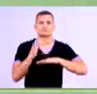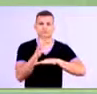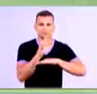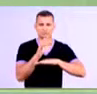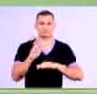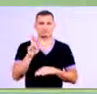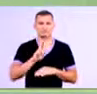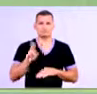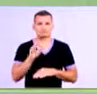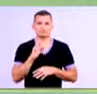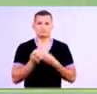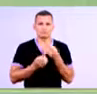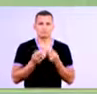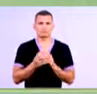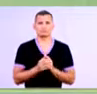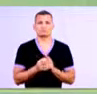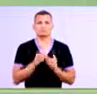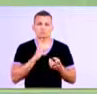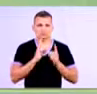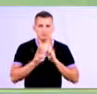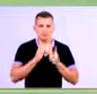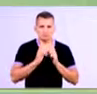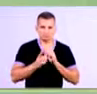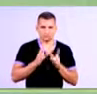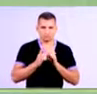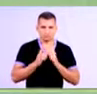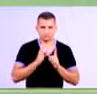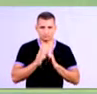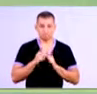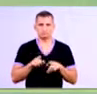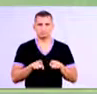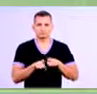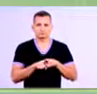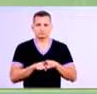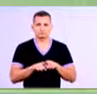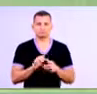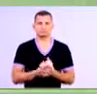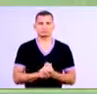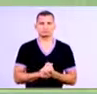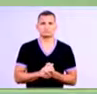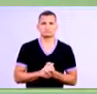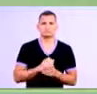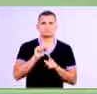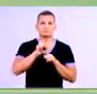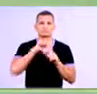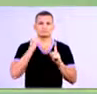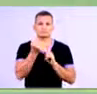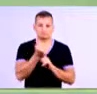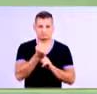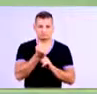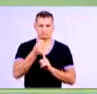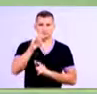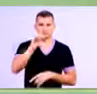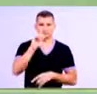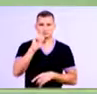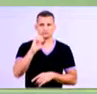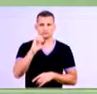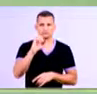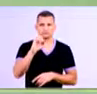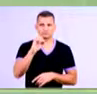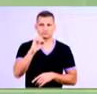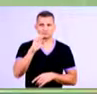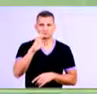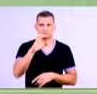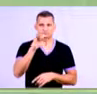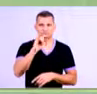de diálogos. E a sociologia. A sociologia que se preocupa com o impacto